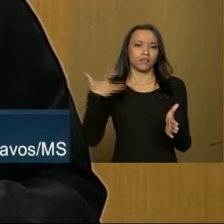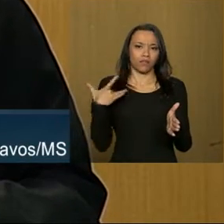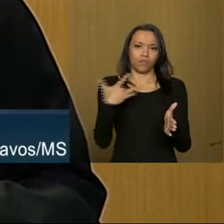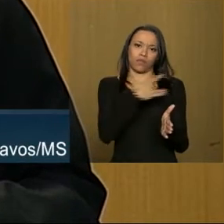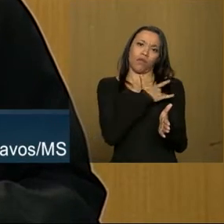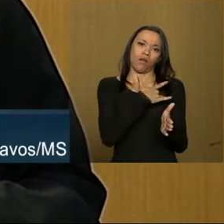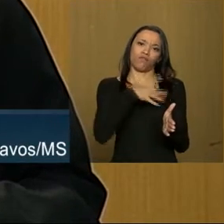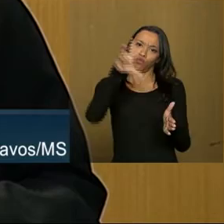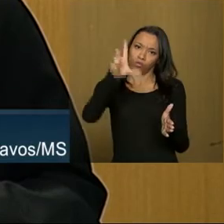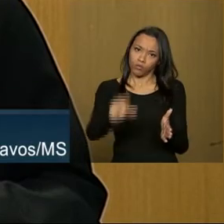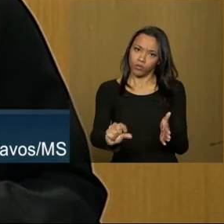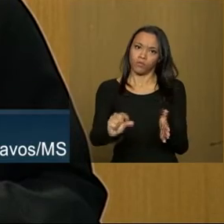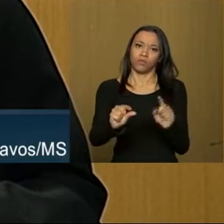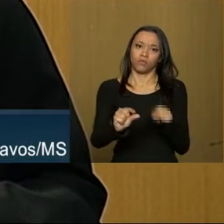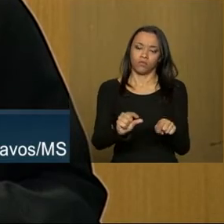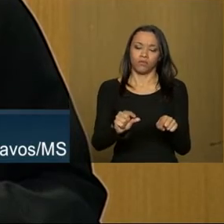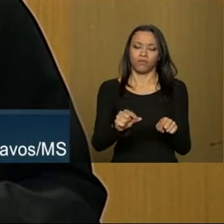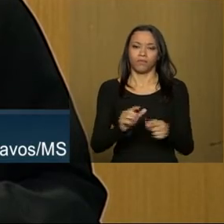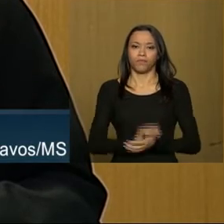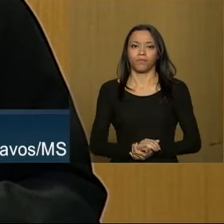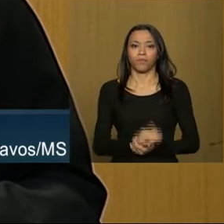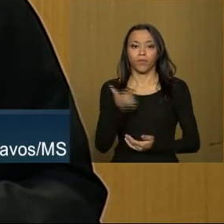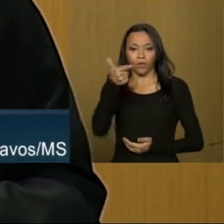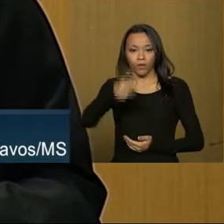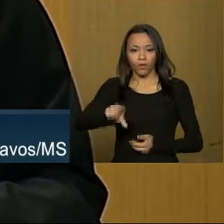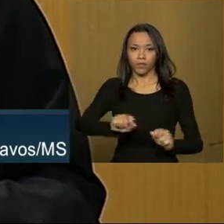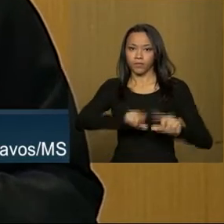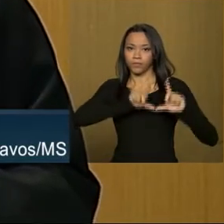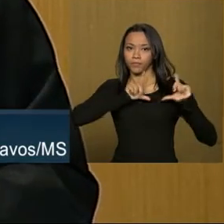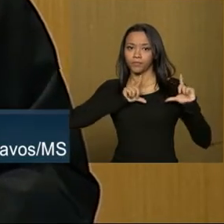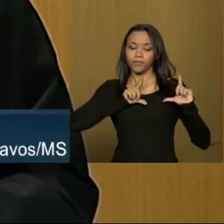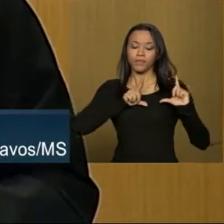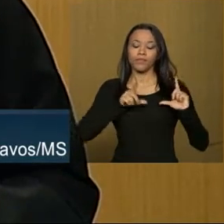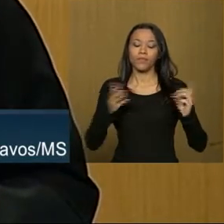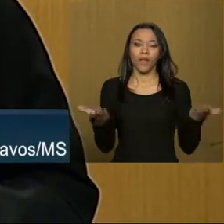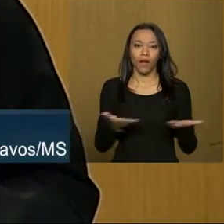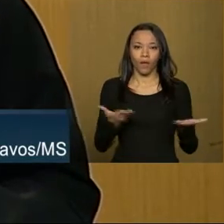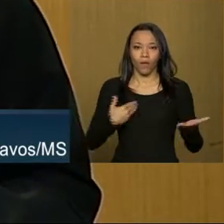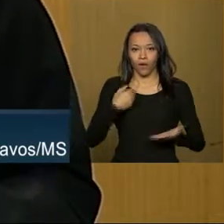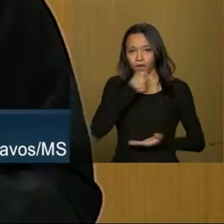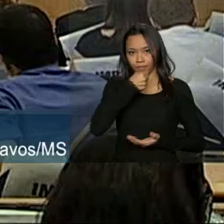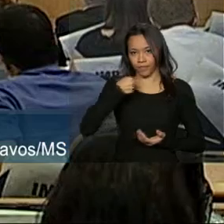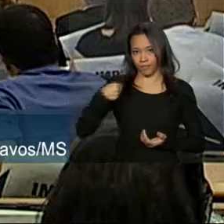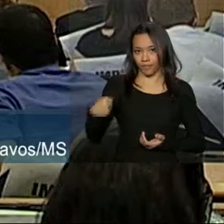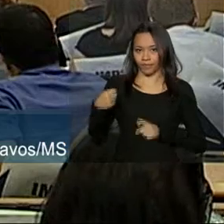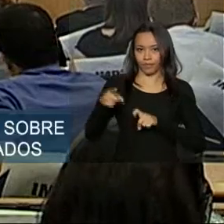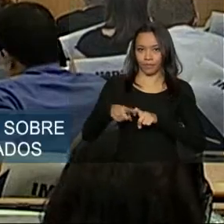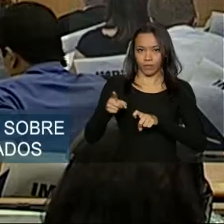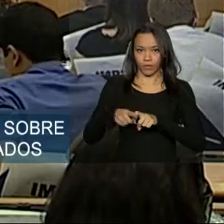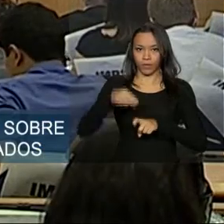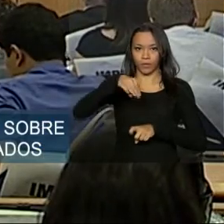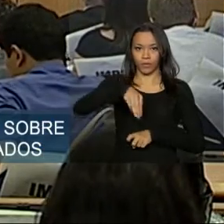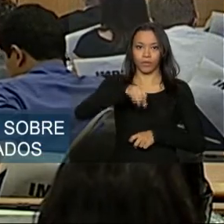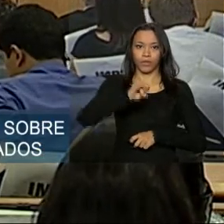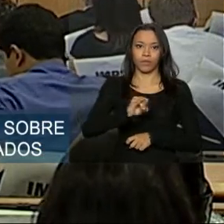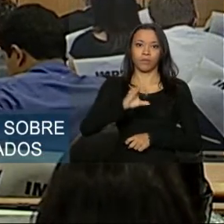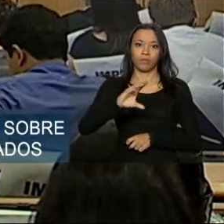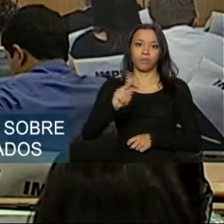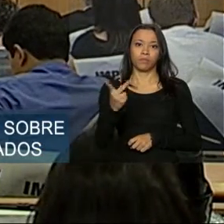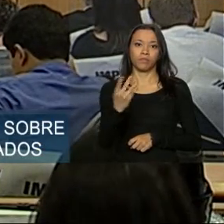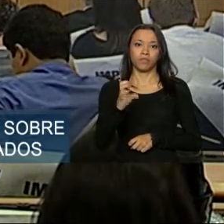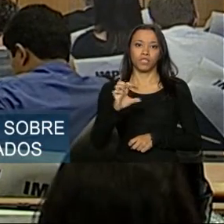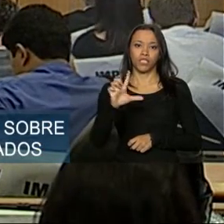importância desse tipo de medida. Próximo. Bem, então, eu passo agora para a Michele, que fará, então,